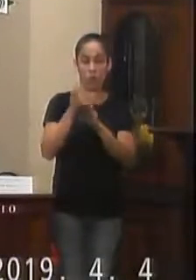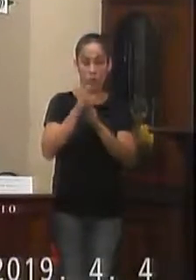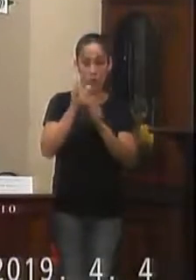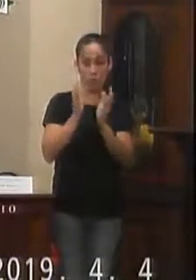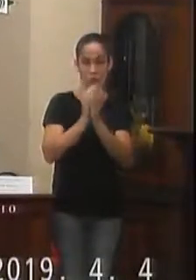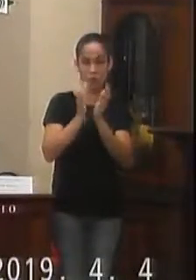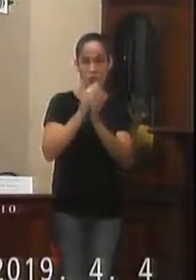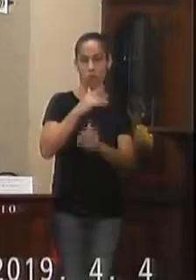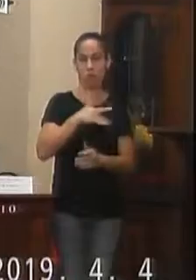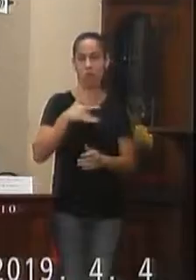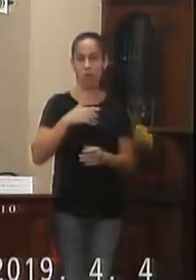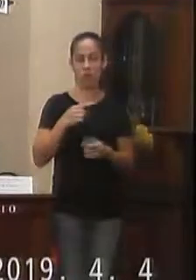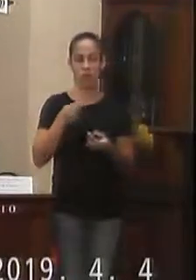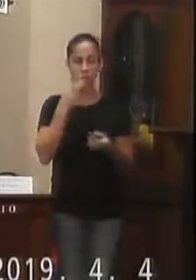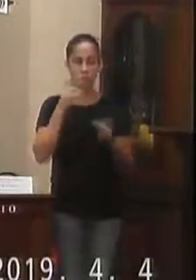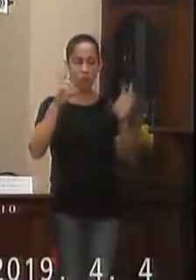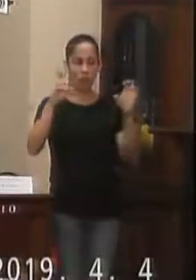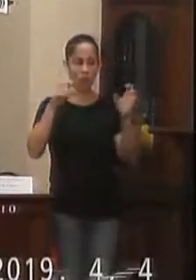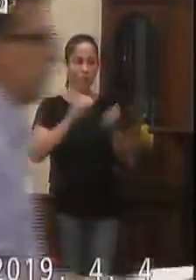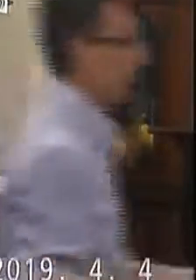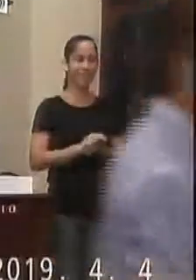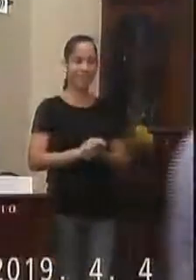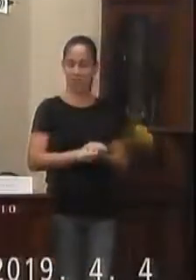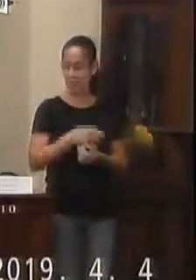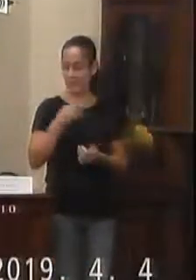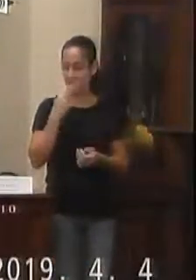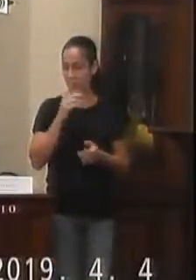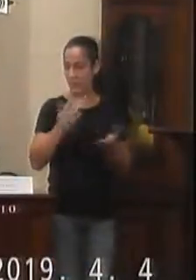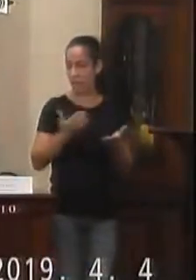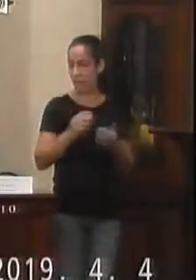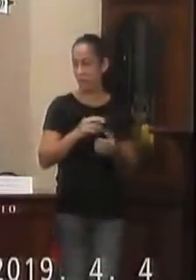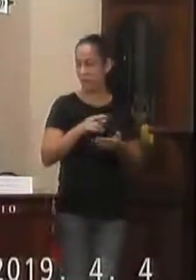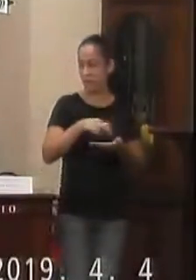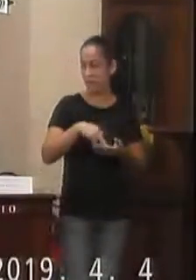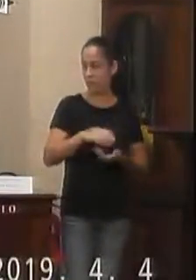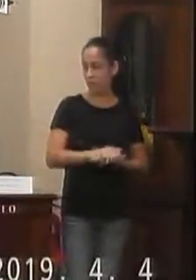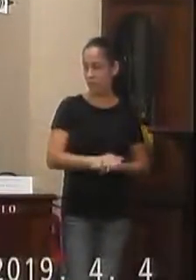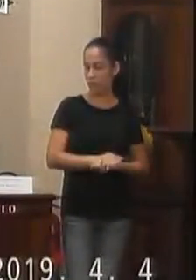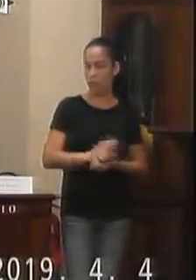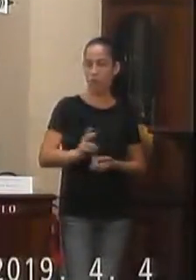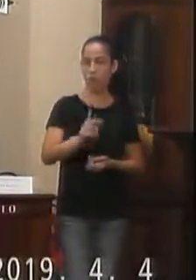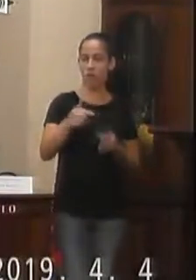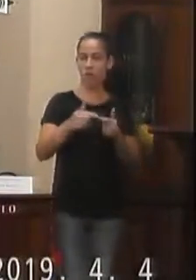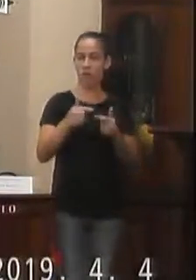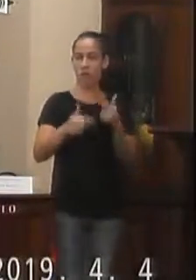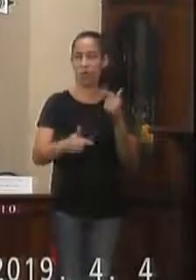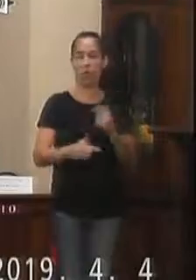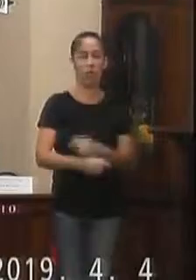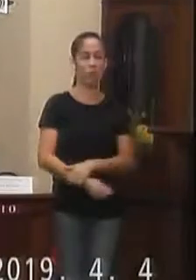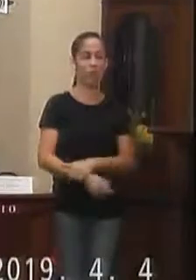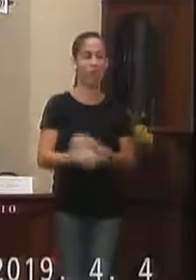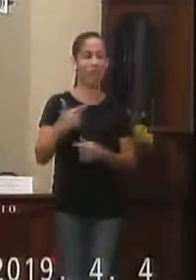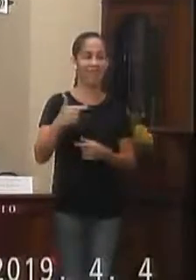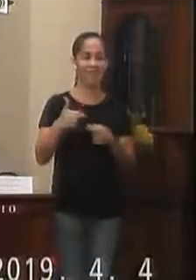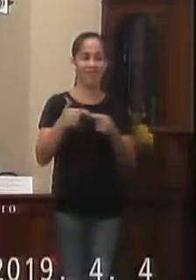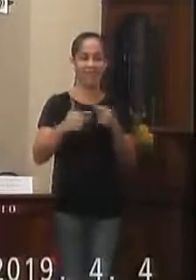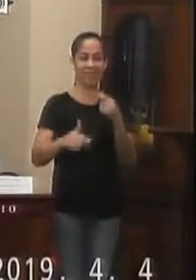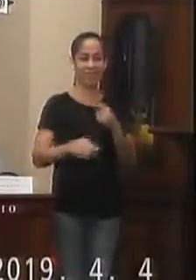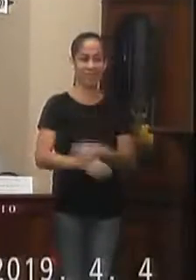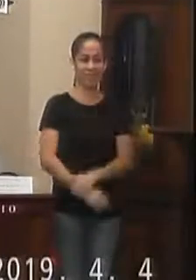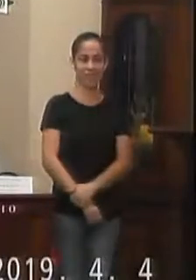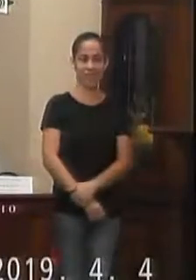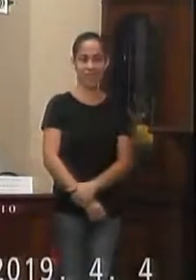que diz respeito a isso. Então, encerro as minhas considerações ao meu requerimento, presidente. Continua a discussão. Não tendo quem queira